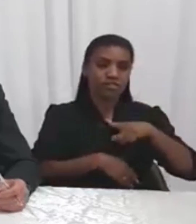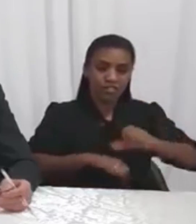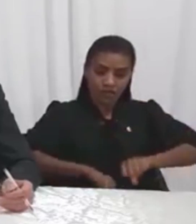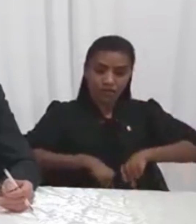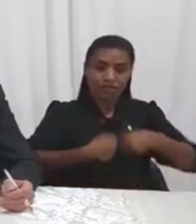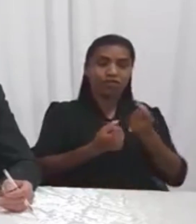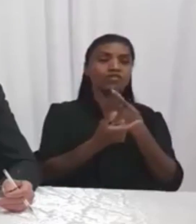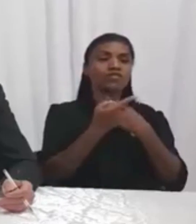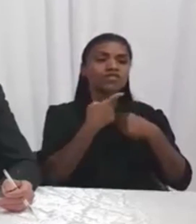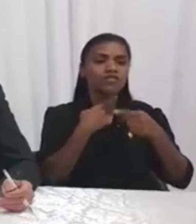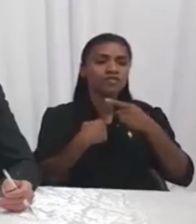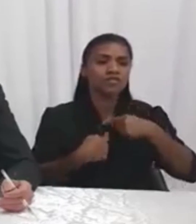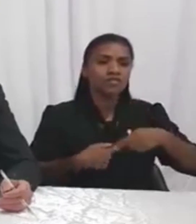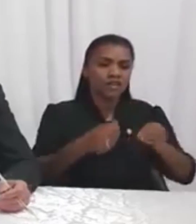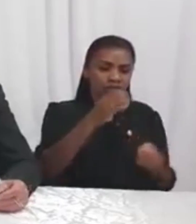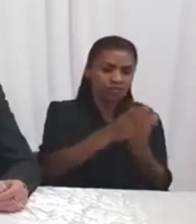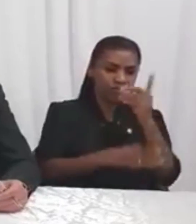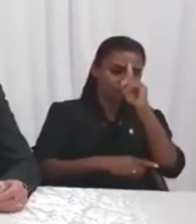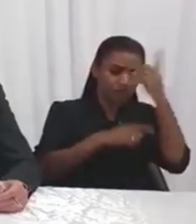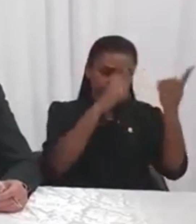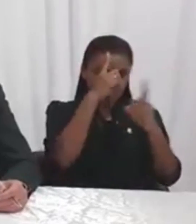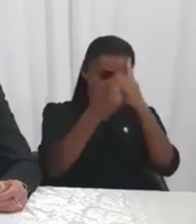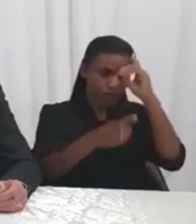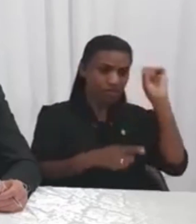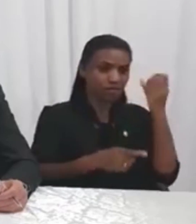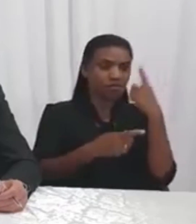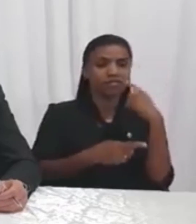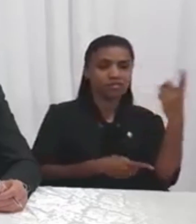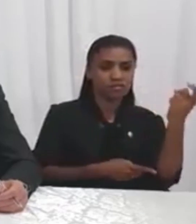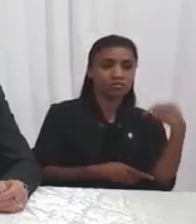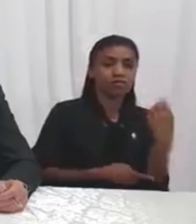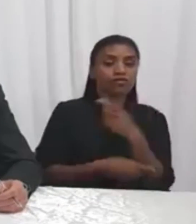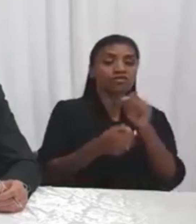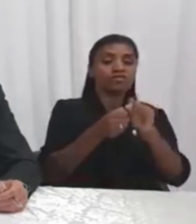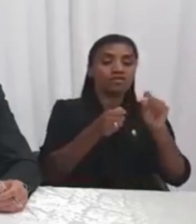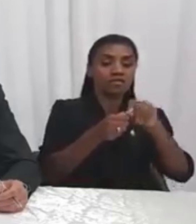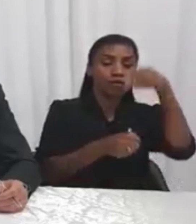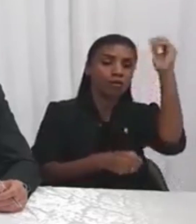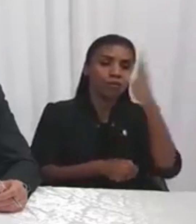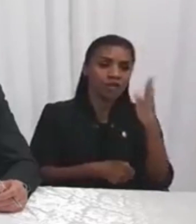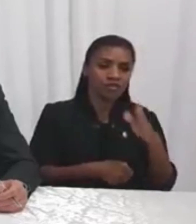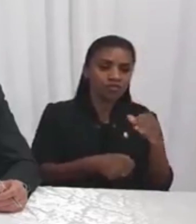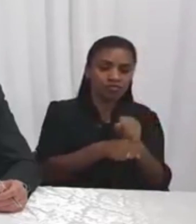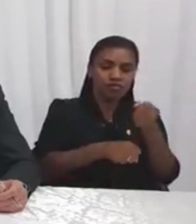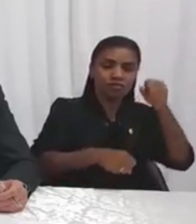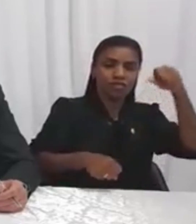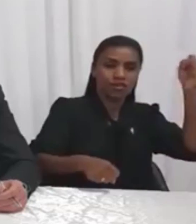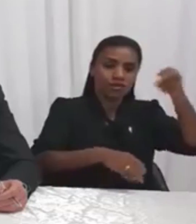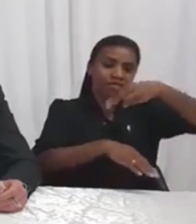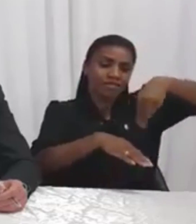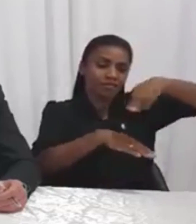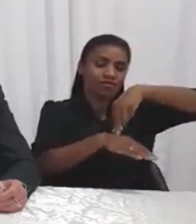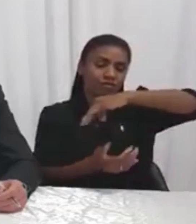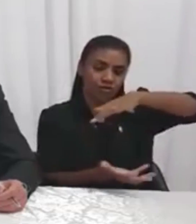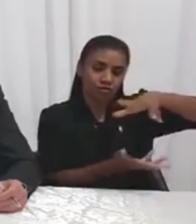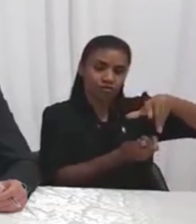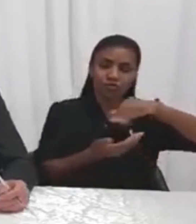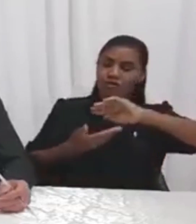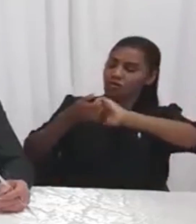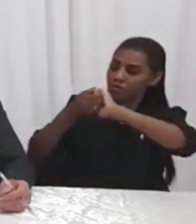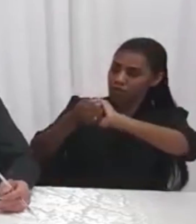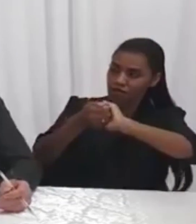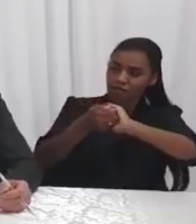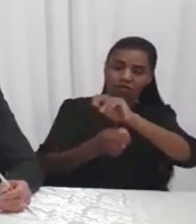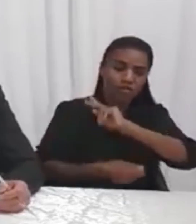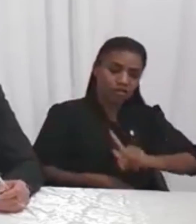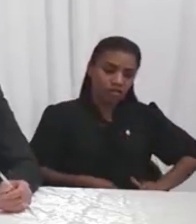de vontade, é criativo, para que possamos fazer o Brasil uma das maiores nações do mundo. Parabéns, presidente,